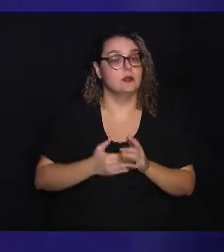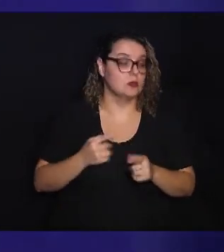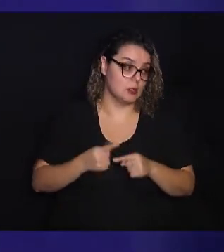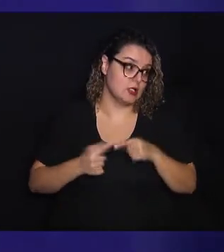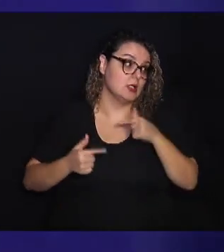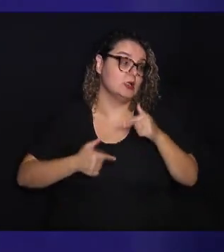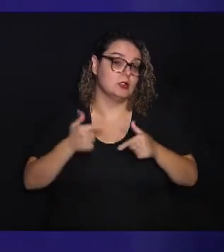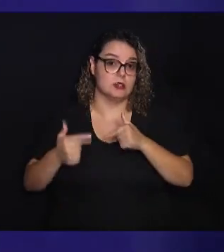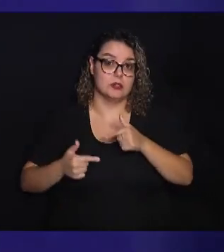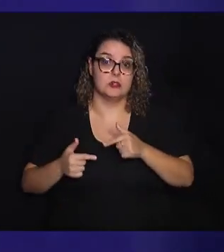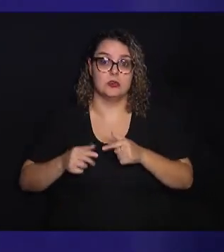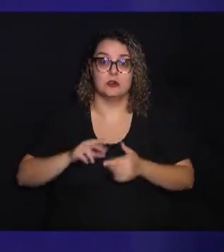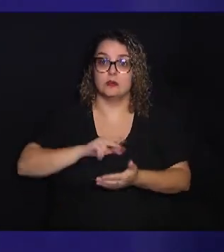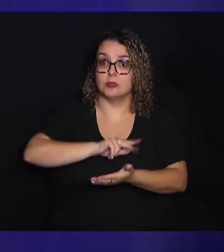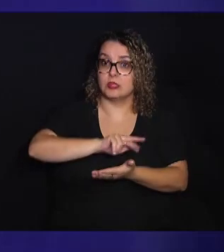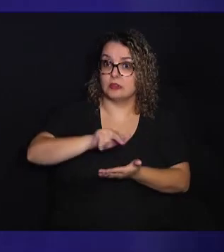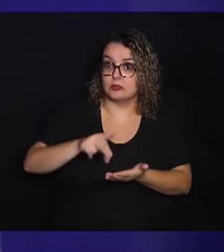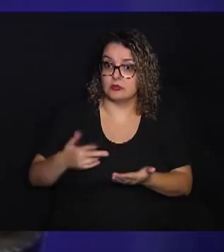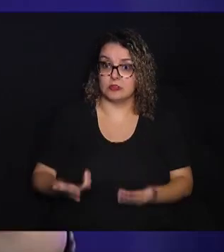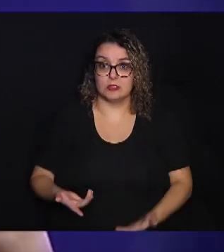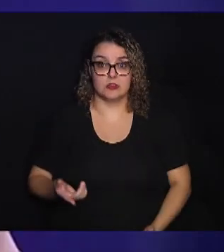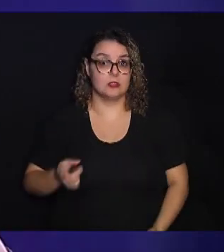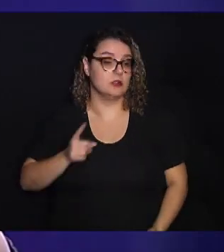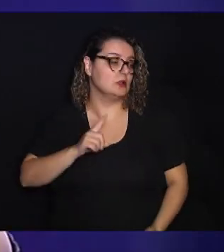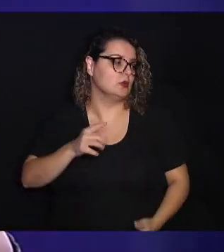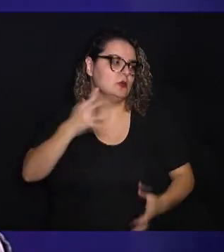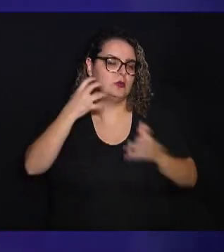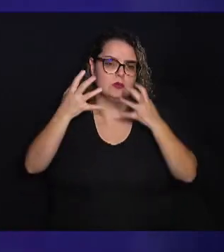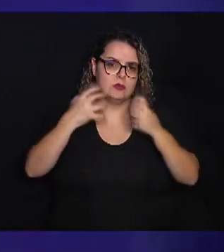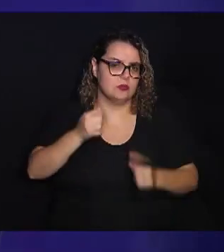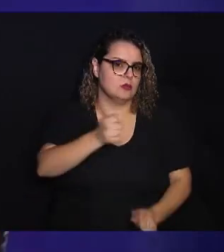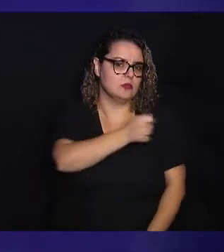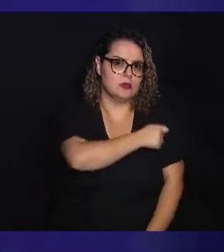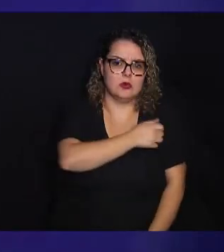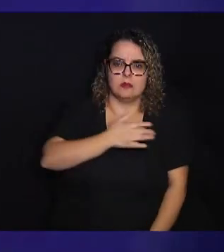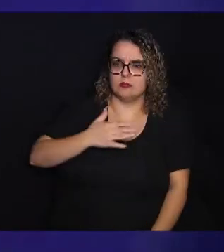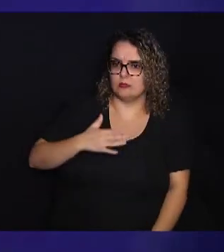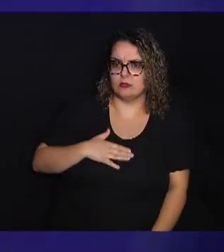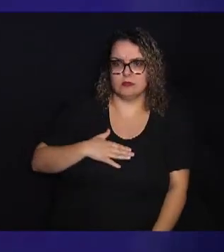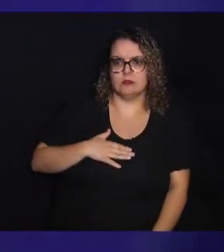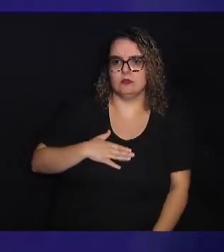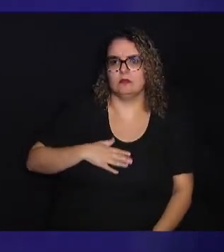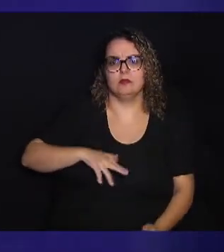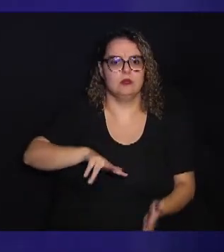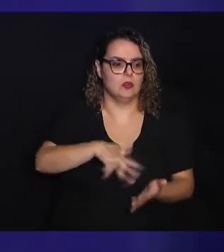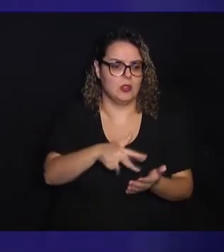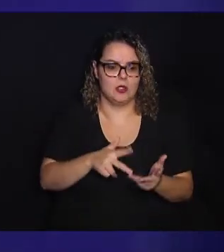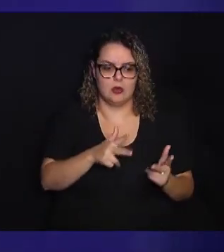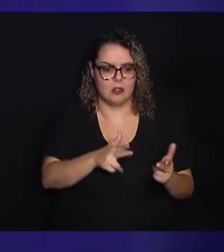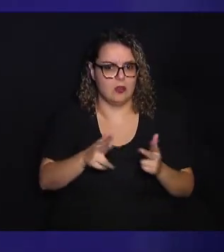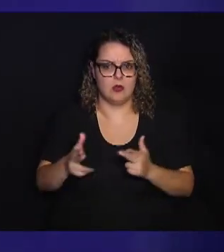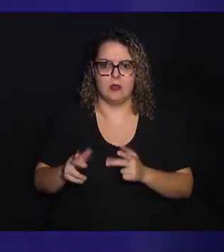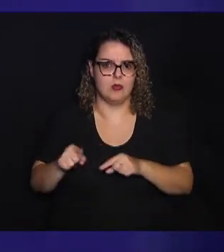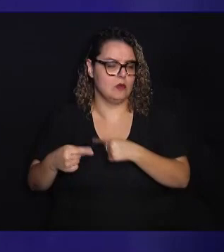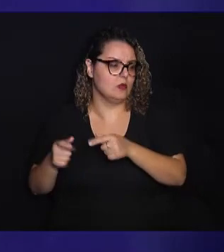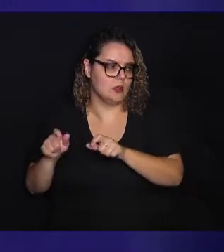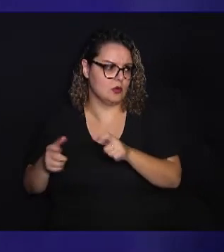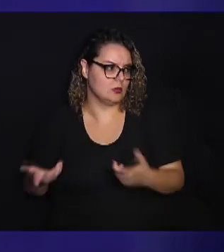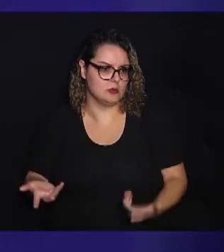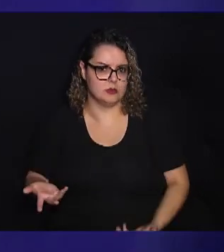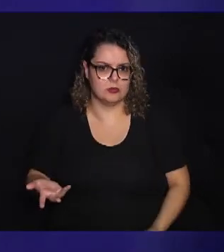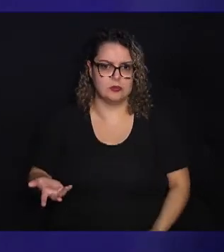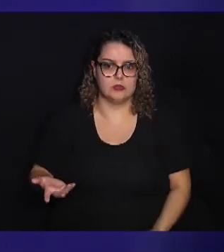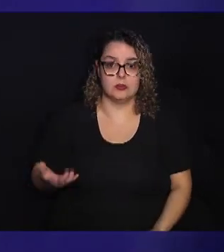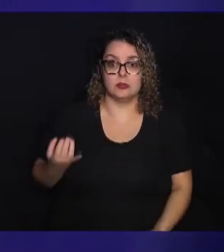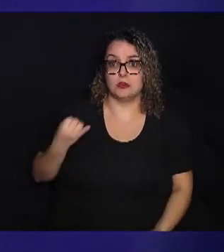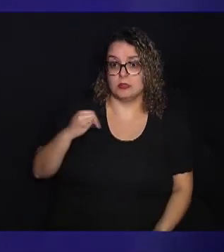com a diversidade. Então eu não vou estressar um aluno meu para que ele dance igualzinho a outro, né? Então, se os